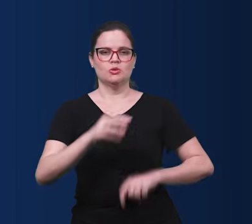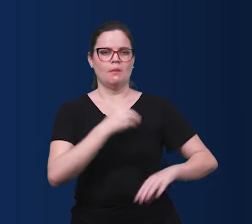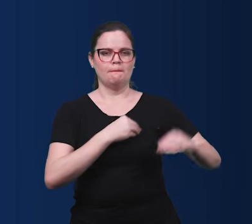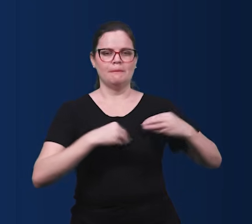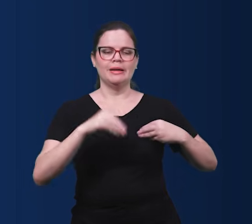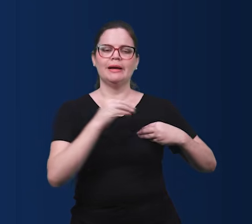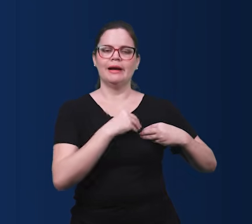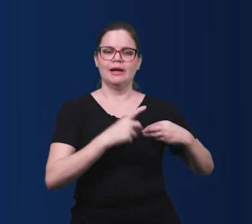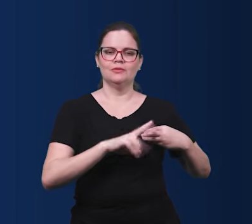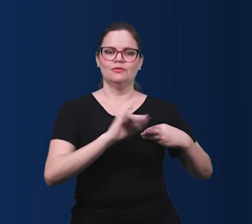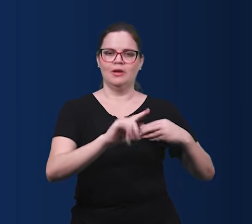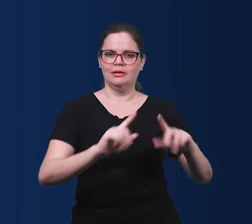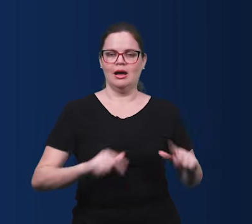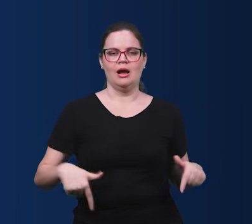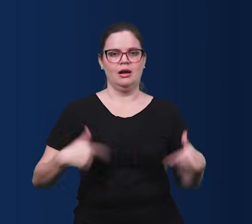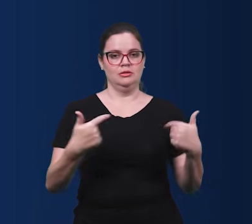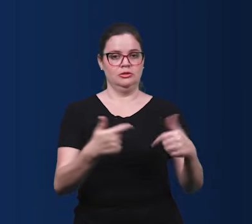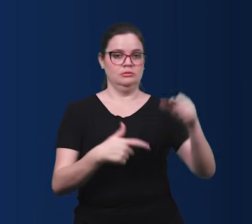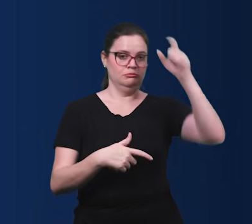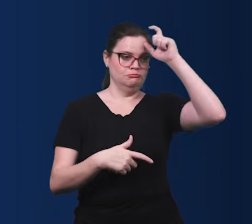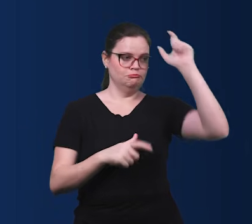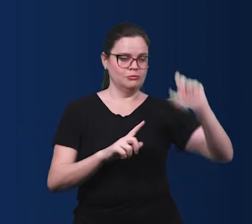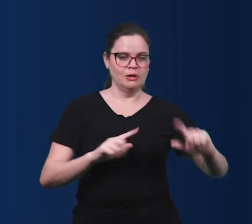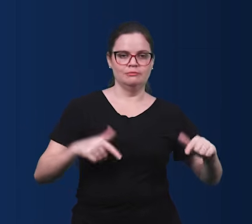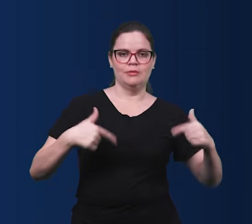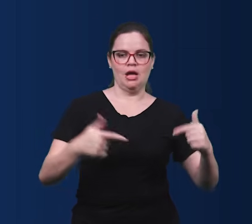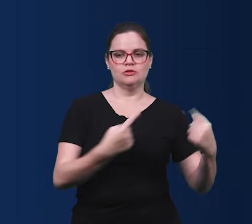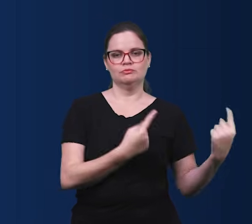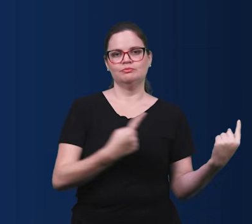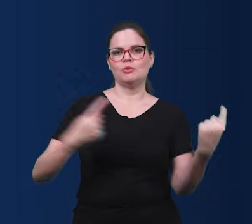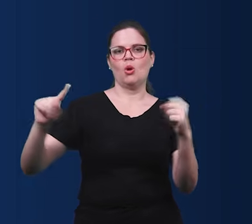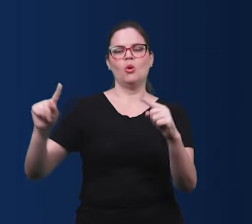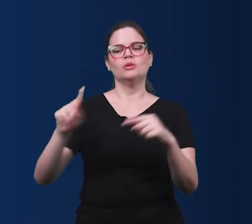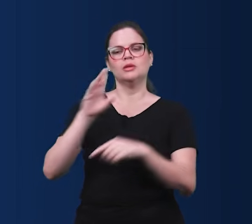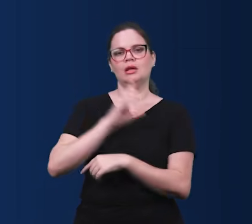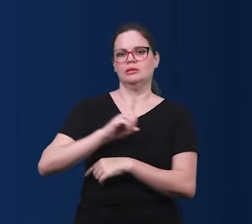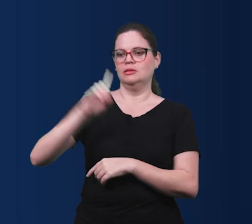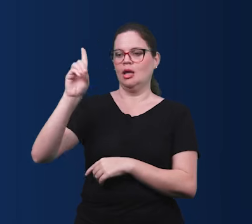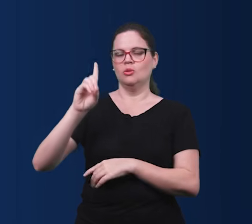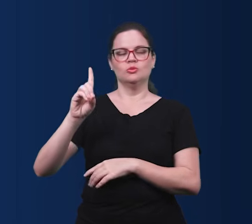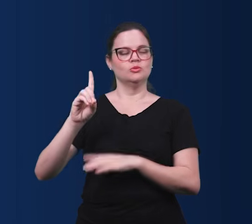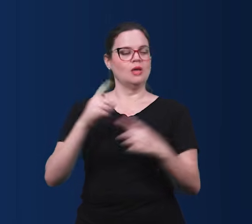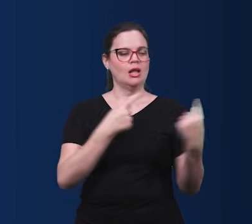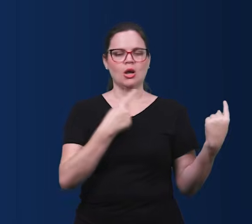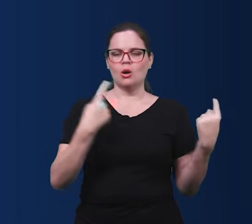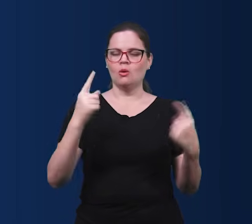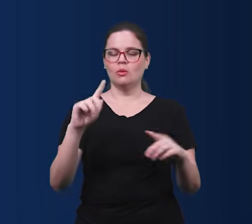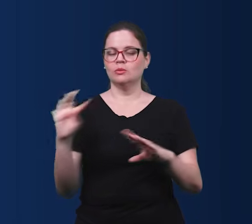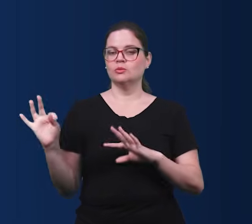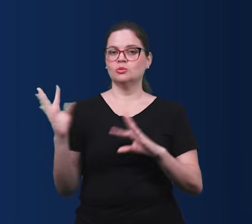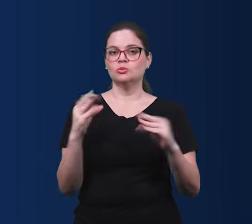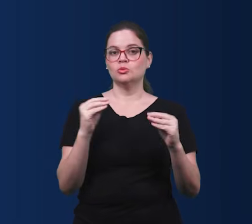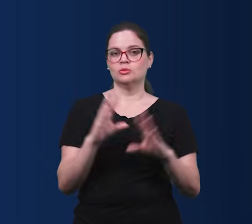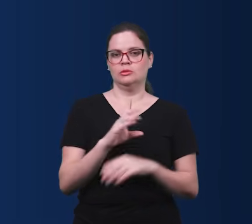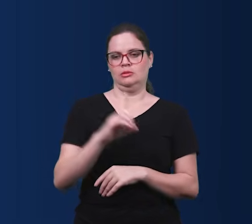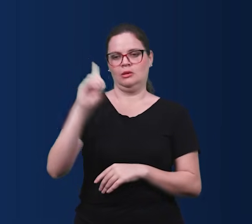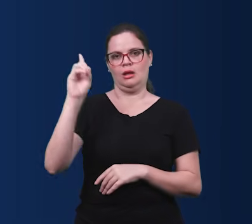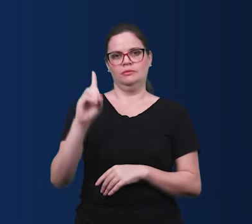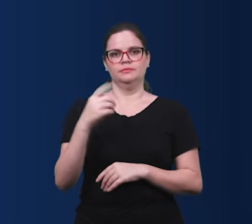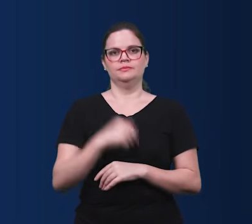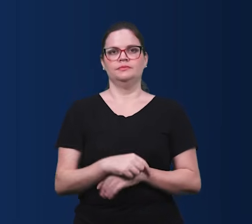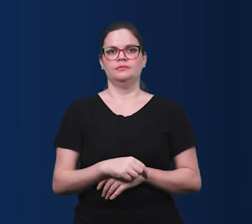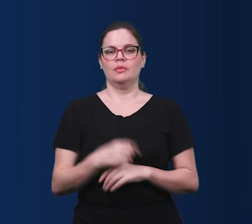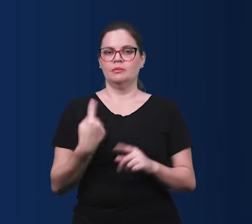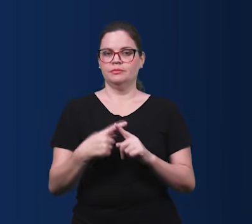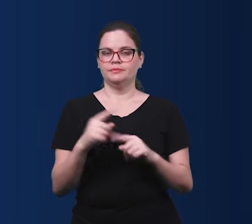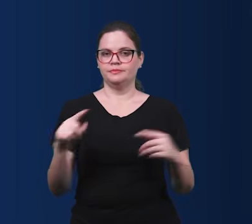pecado e o filho da perdição, o qual se opõe e se levanta contra tudo que se chama Deus, ou se